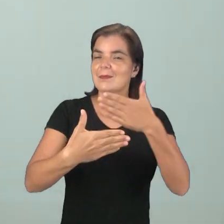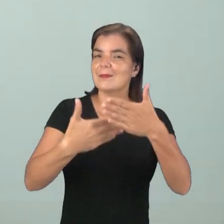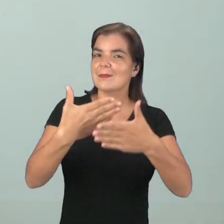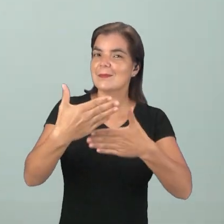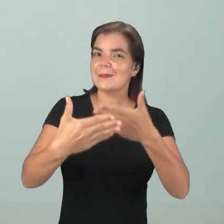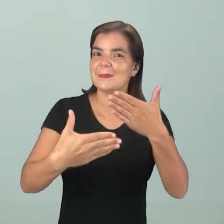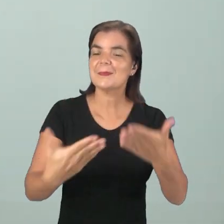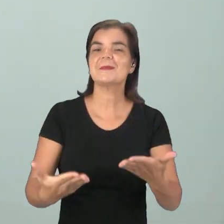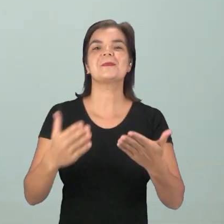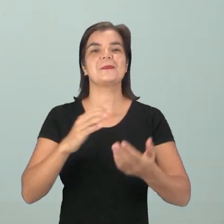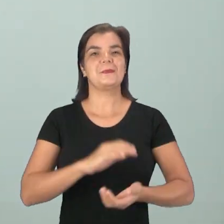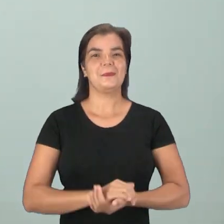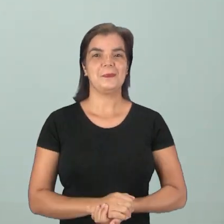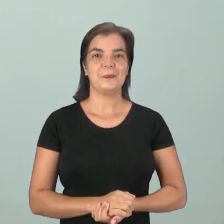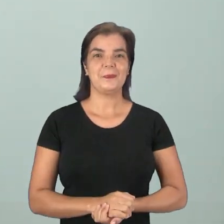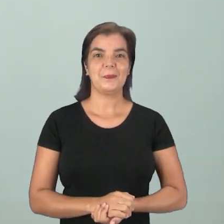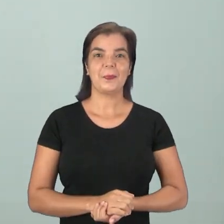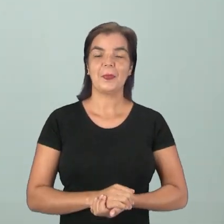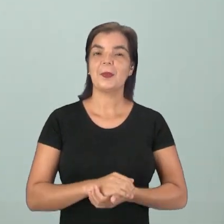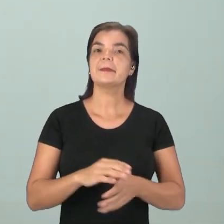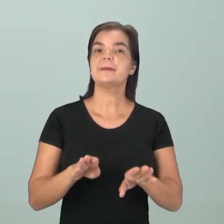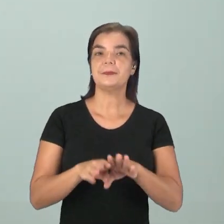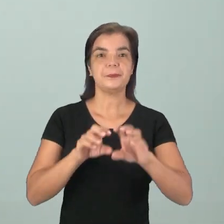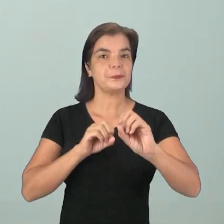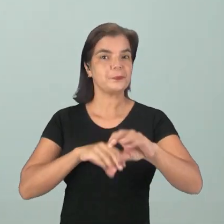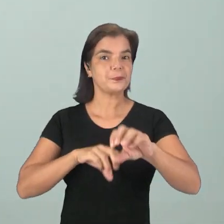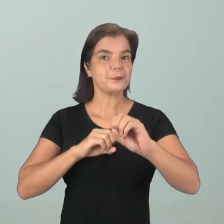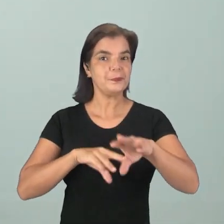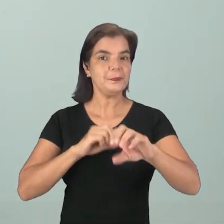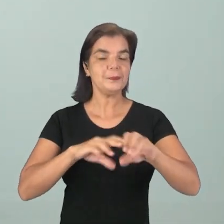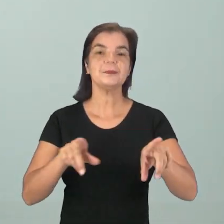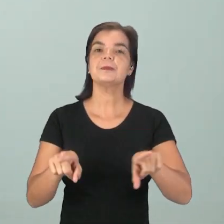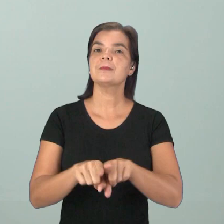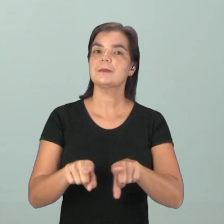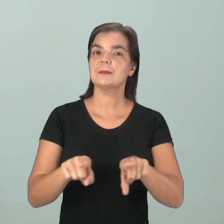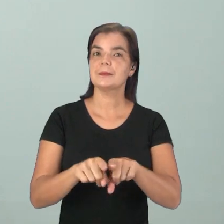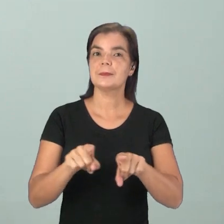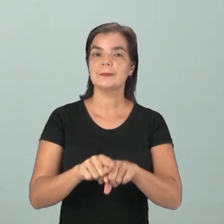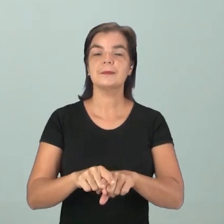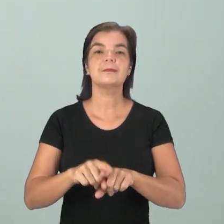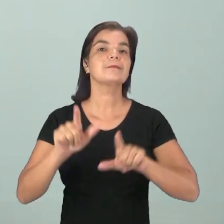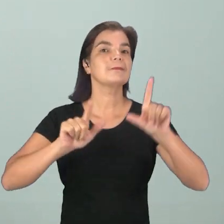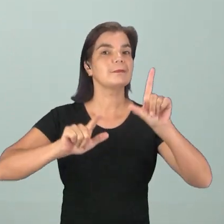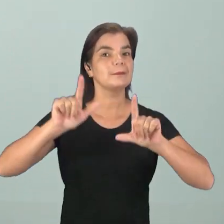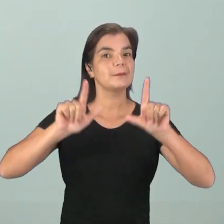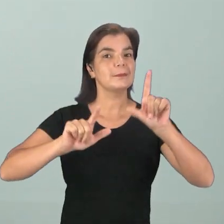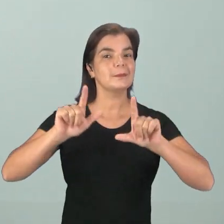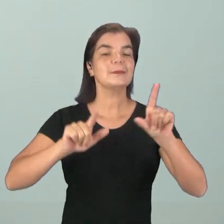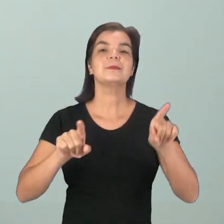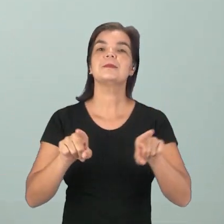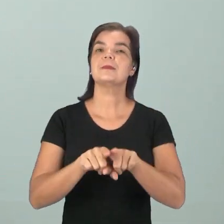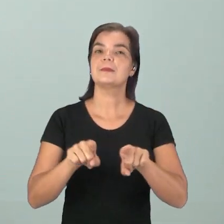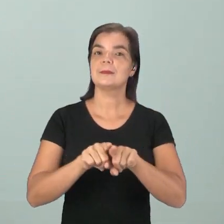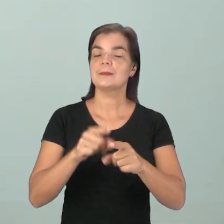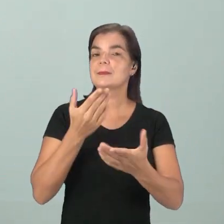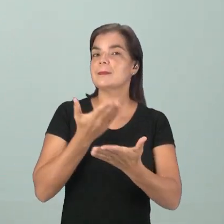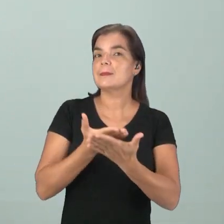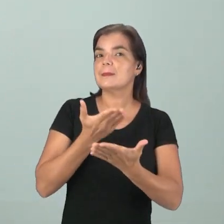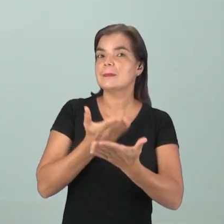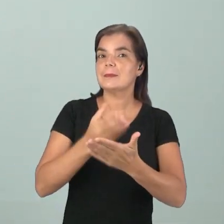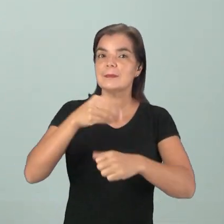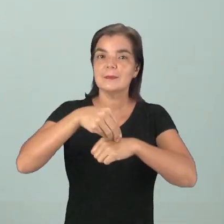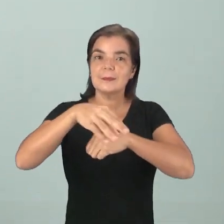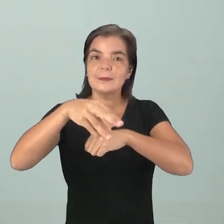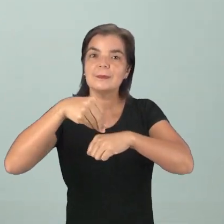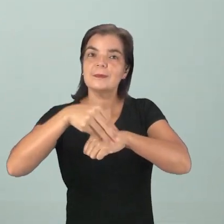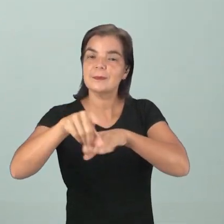etapa nesse processo de ensino remoto aqui na TV, através dessas aulas que vão